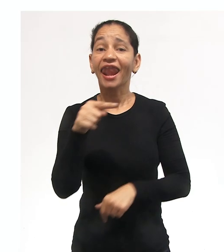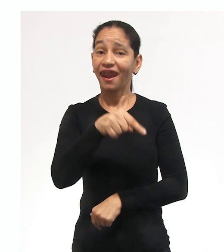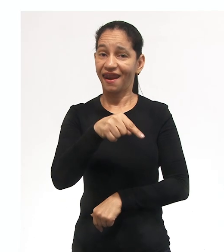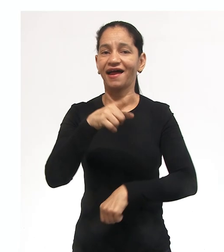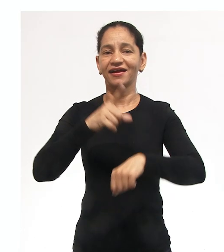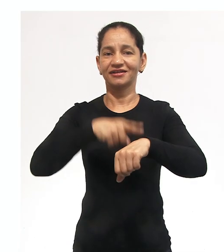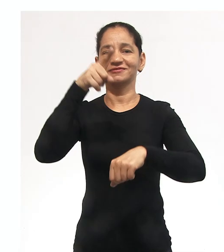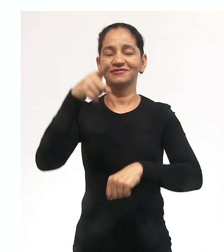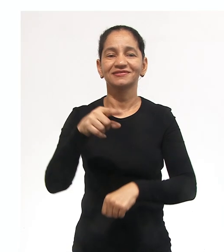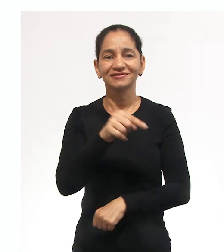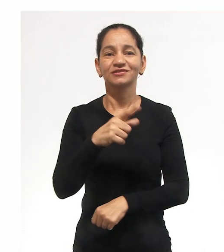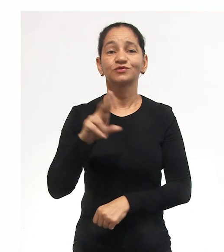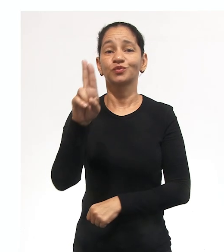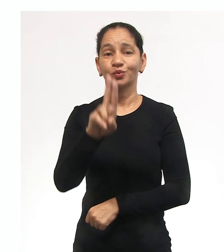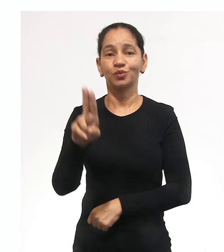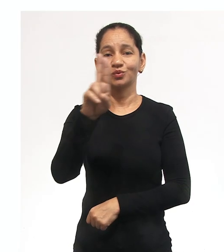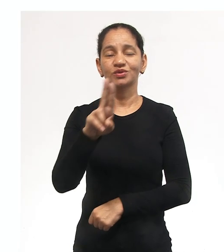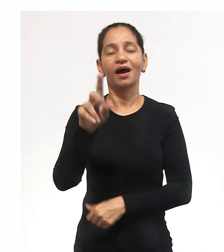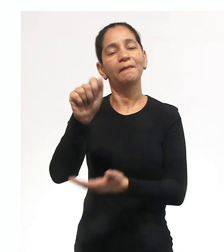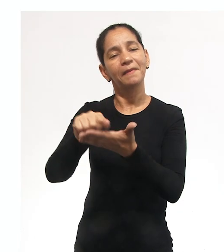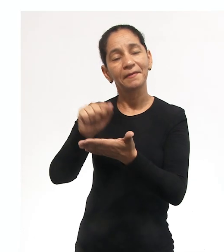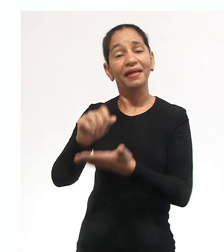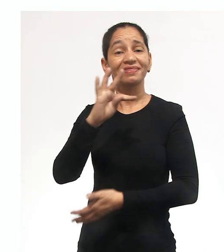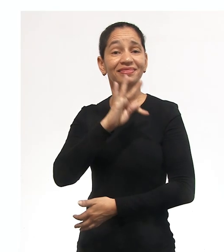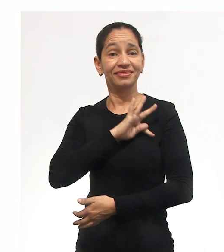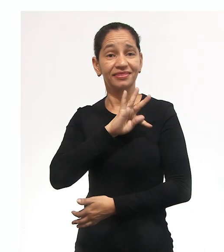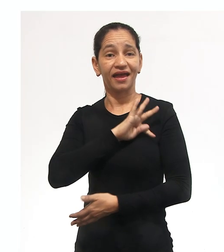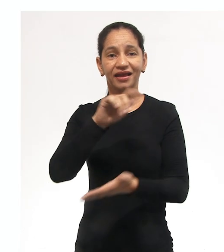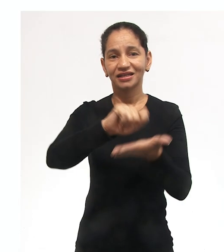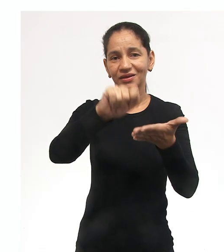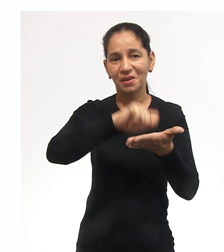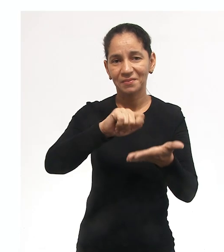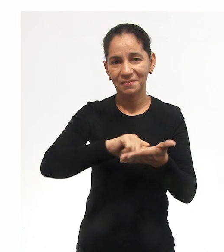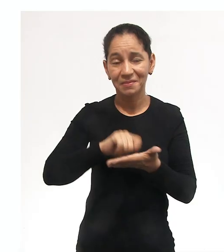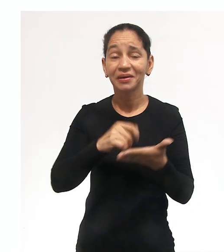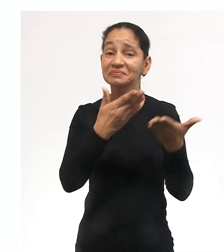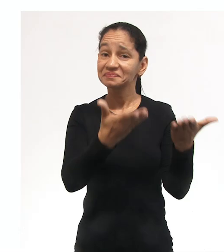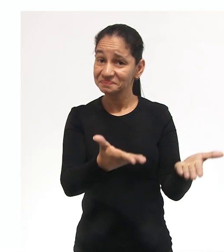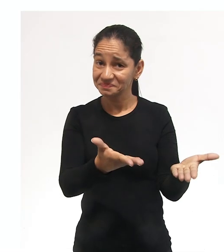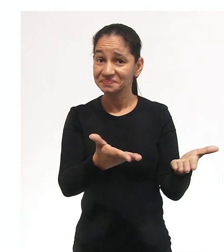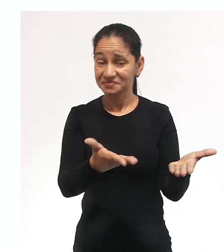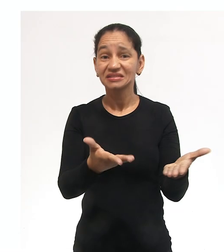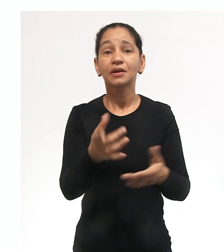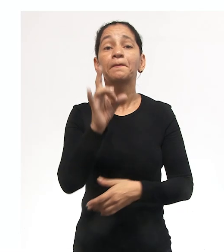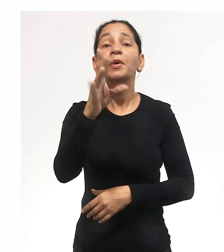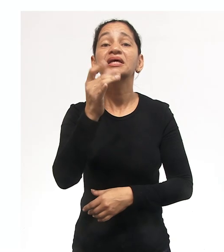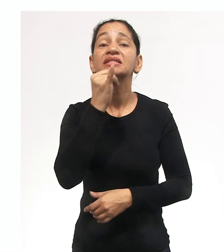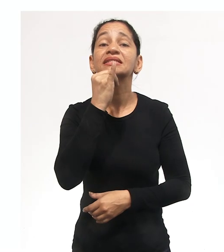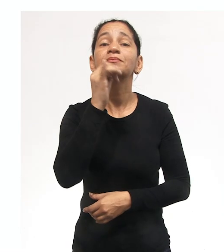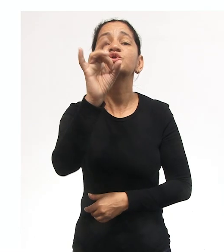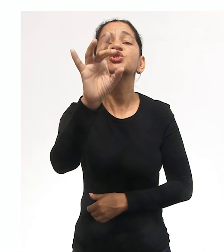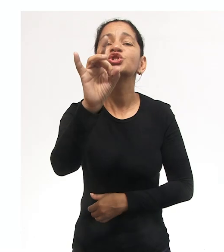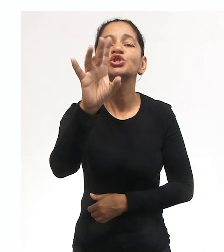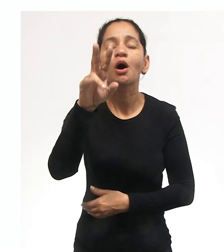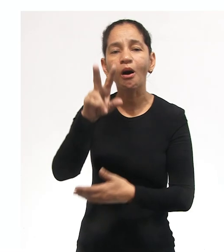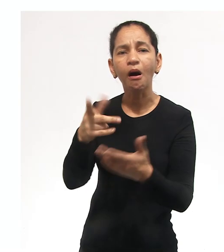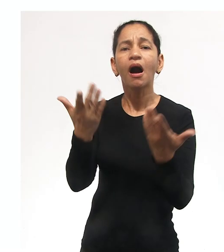habilidades de uso da tecnologia da escrita? Então, hoje não tem mais como eu apenas